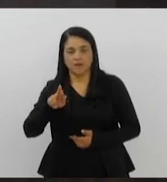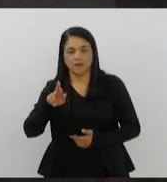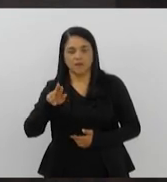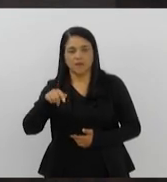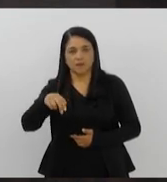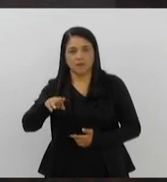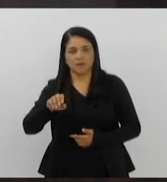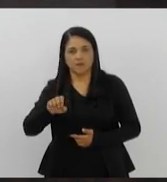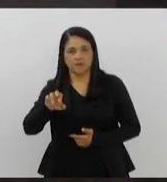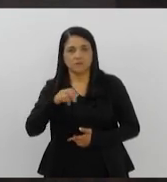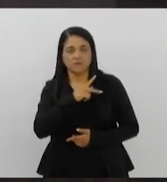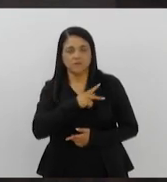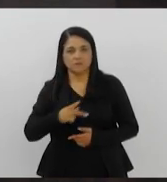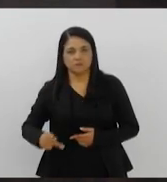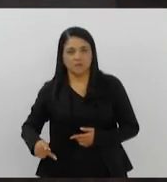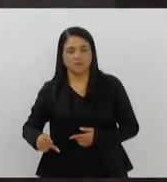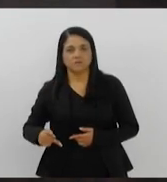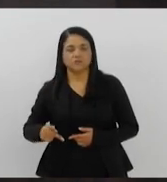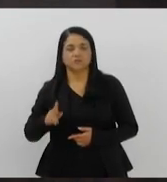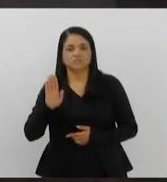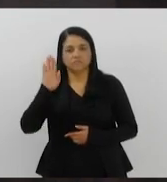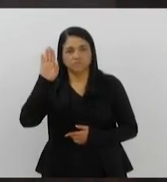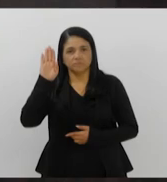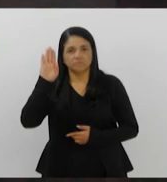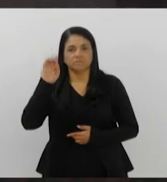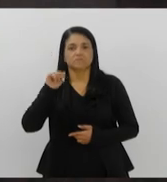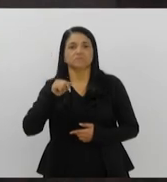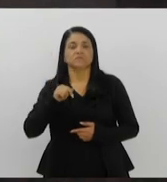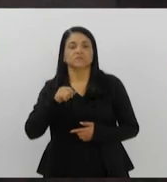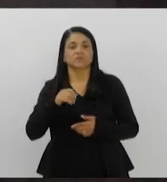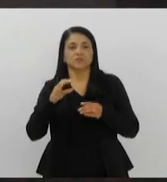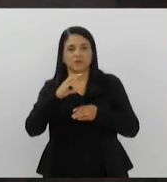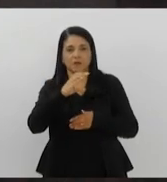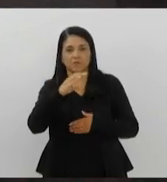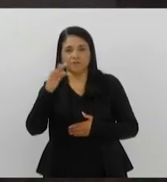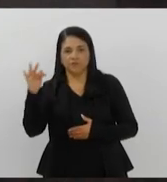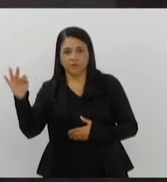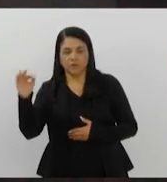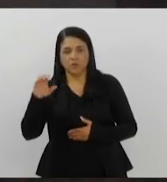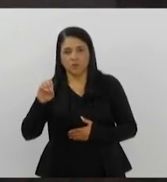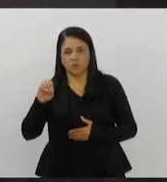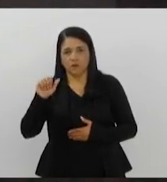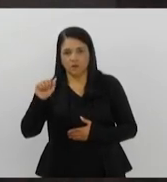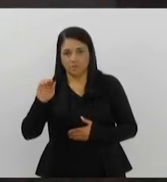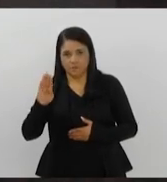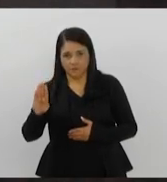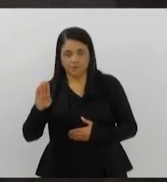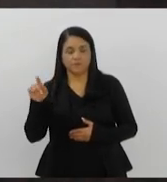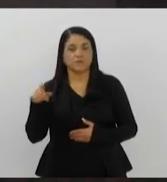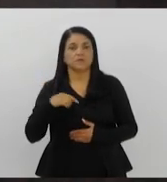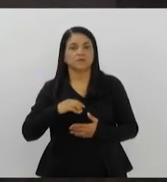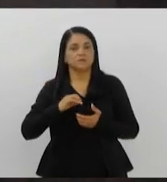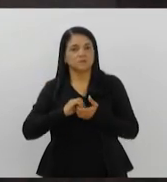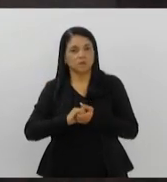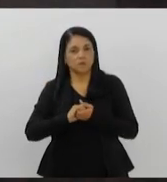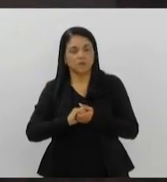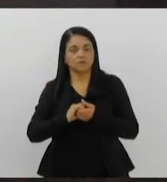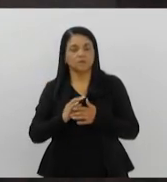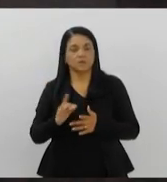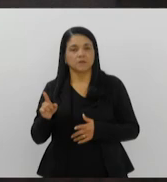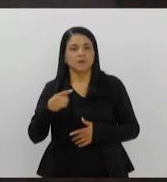comissão de Direito Eleitoral de cabo OAB saudar a Dora querida